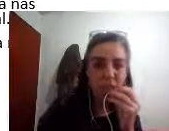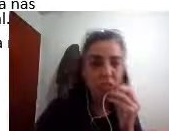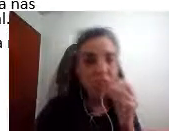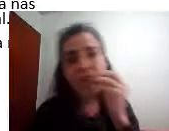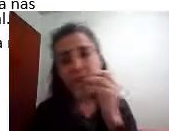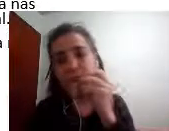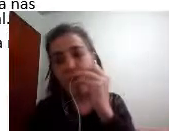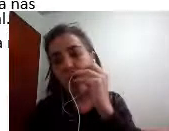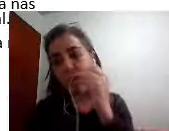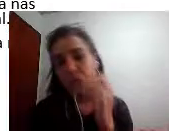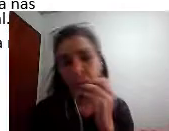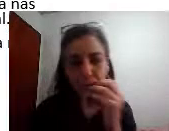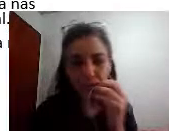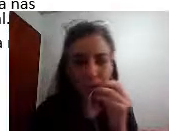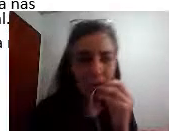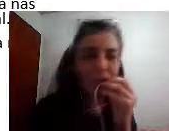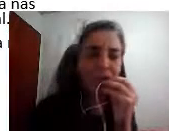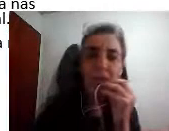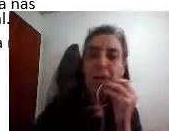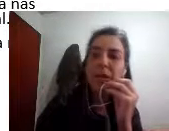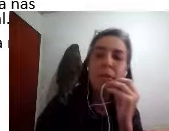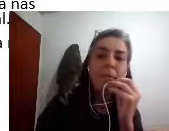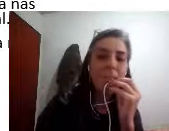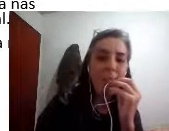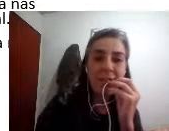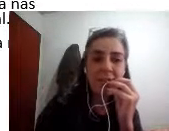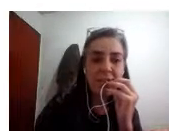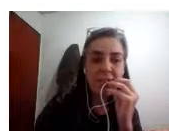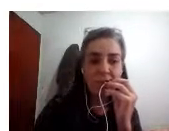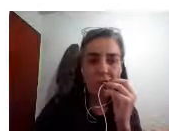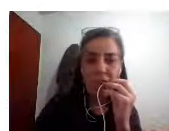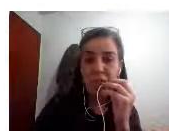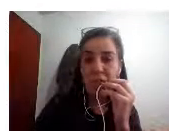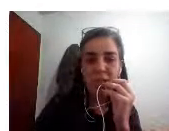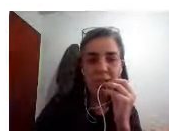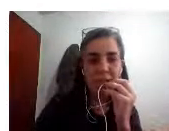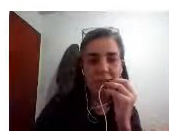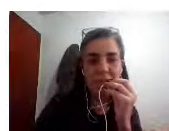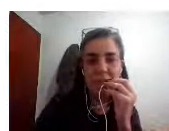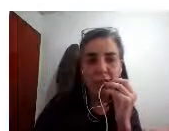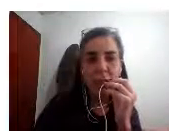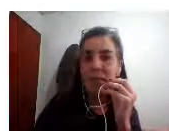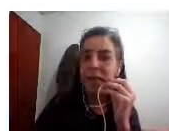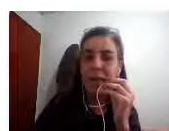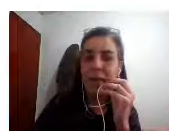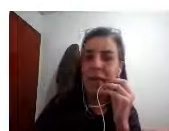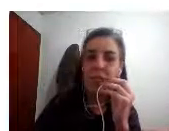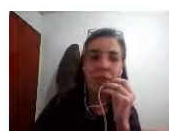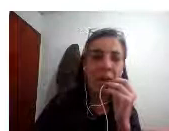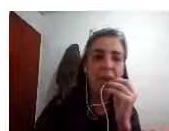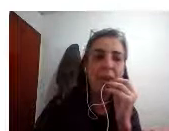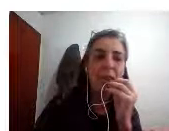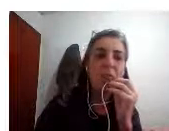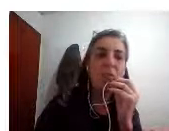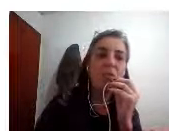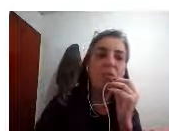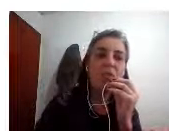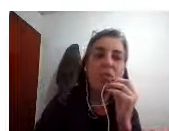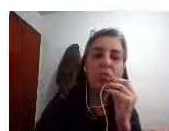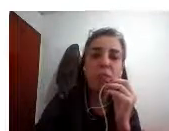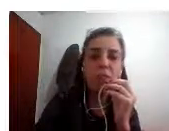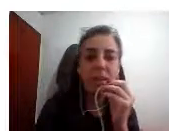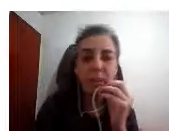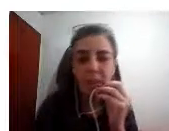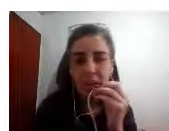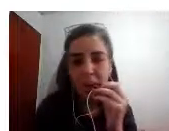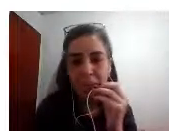Ressaltando que se você tiver com algum tipo de dificuldade, pesquisa, gente. É só pesquisar, tá tudo na internet, né? Depois a gente tem o